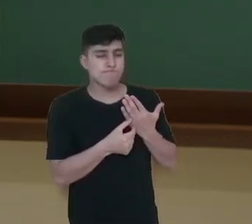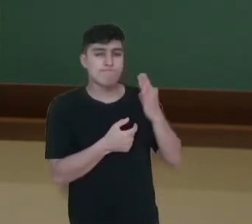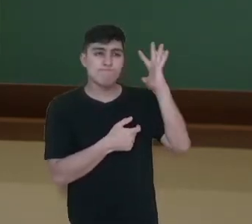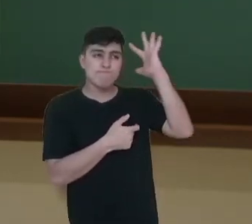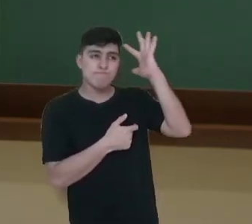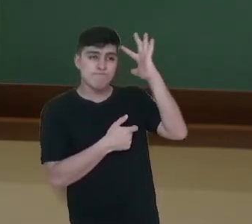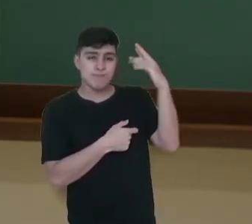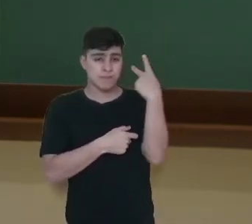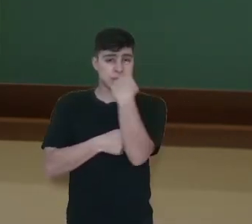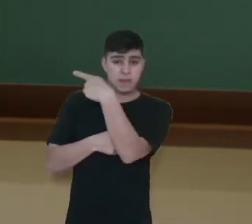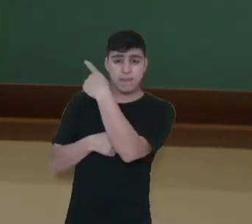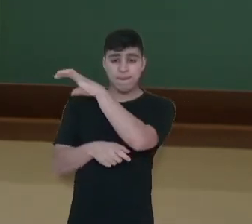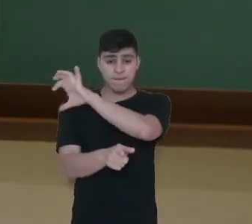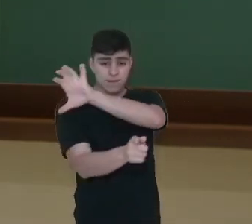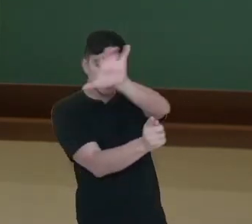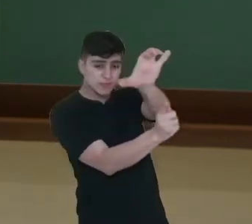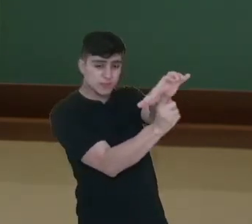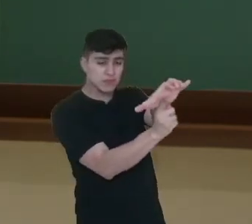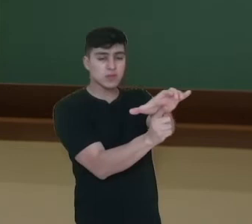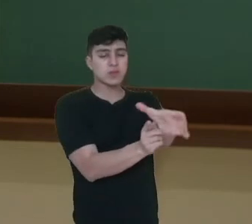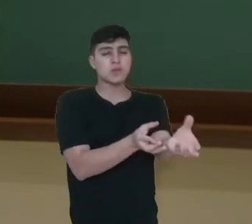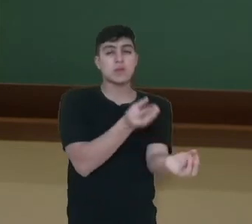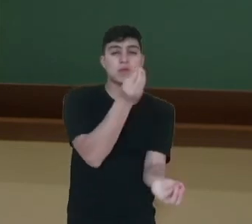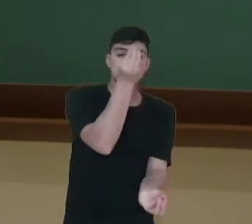desses autores vão influenciar, né,